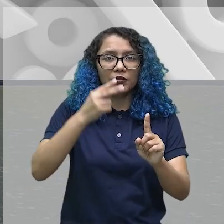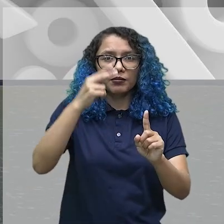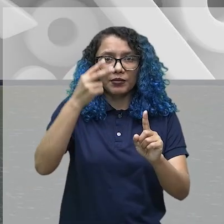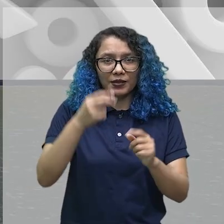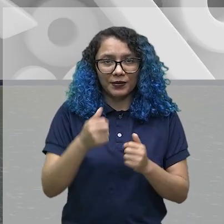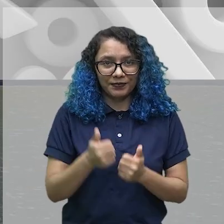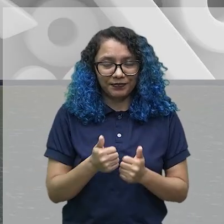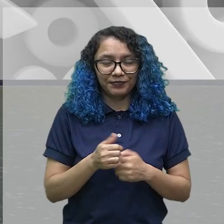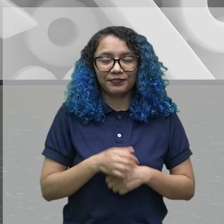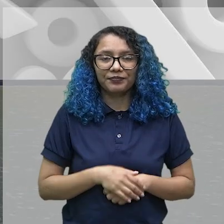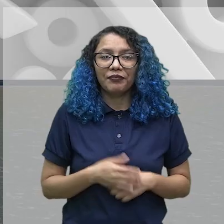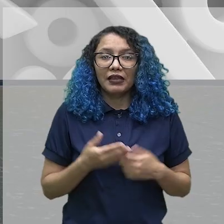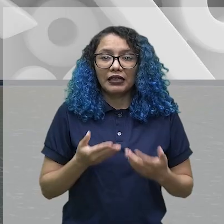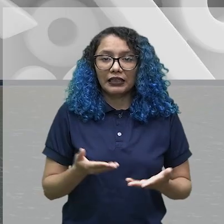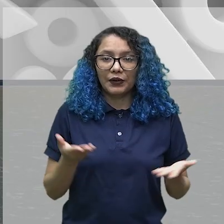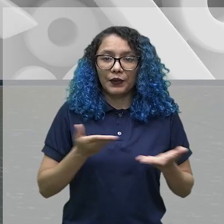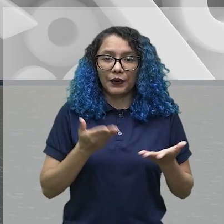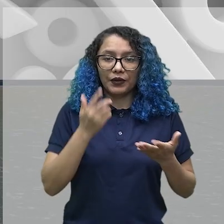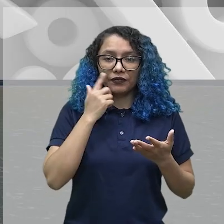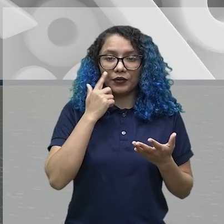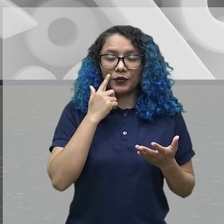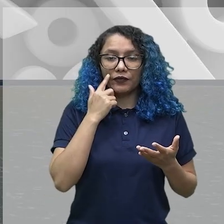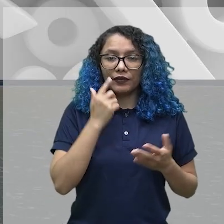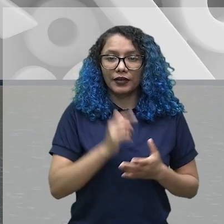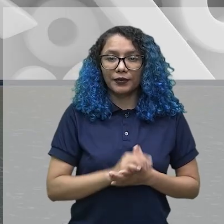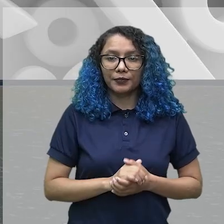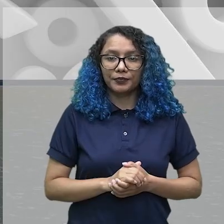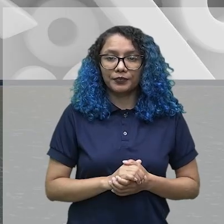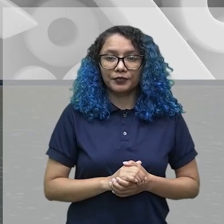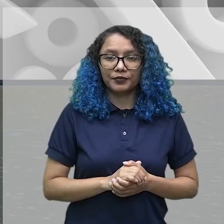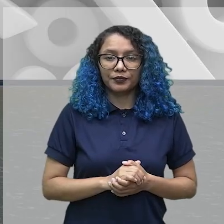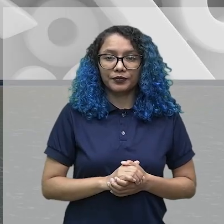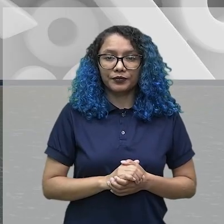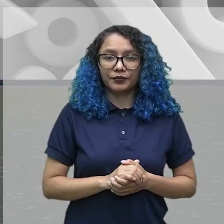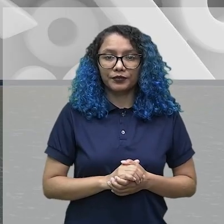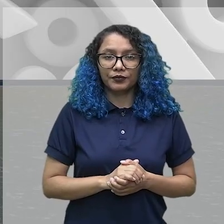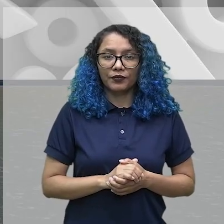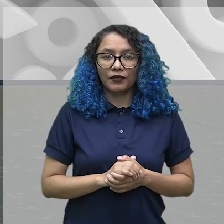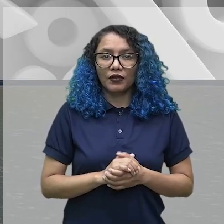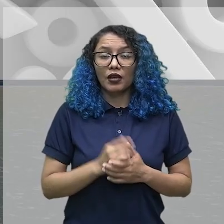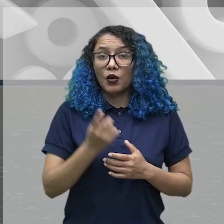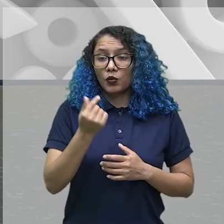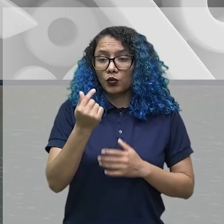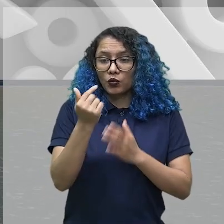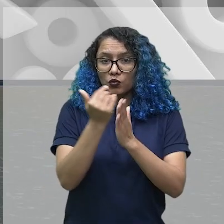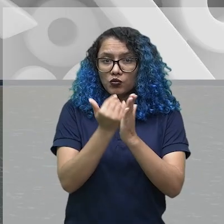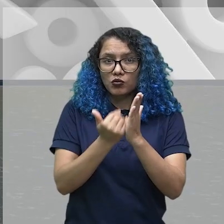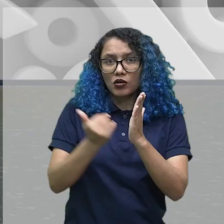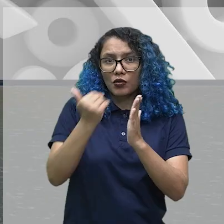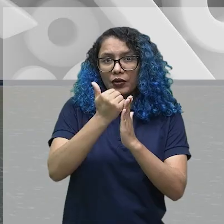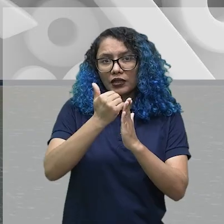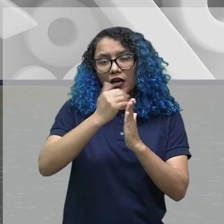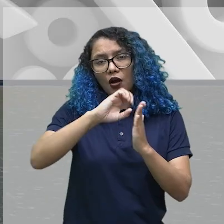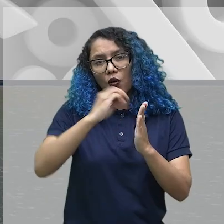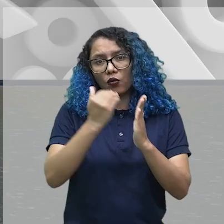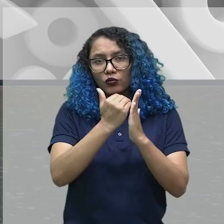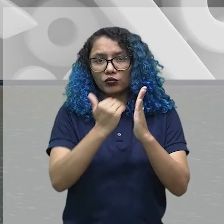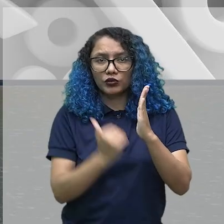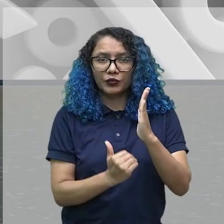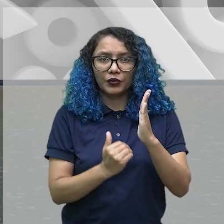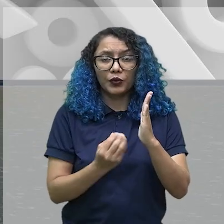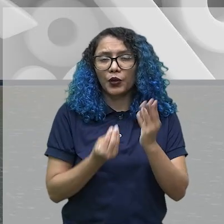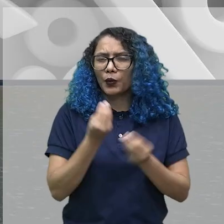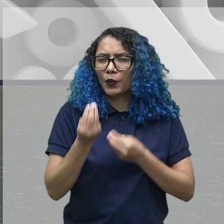tá bom? Então, a gente vai verificar aqui, pessoal, como que a gente faz para aumentar um valor ou para decrescer um